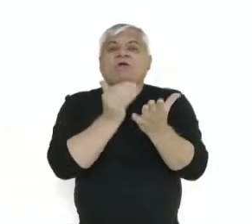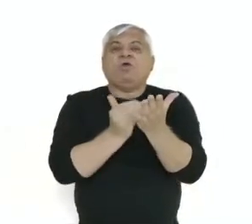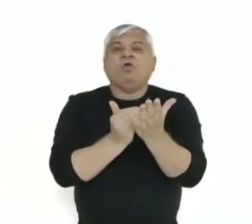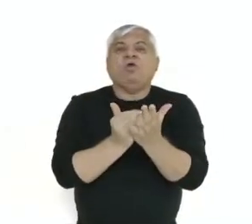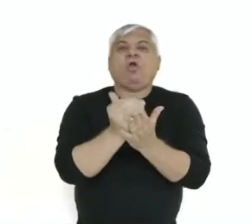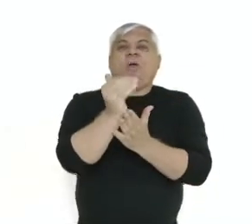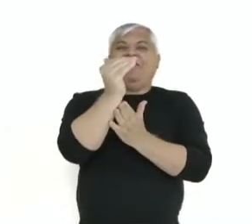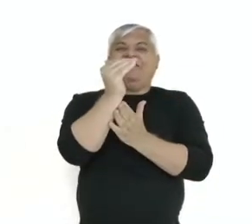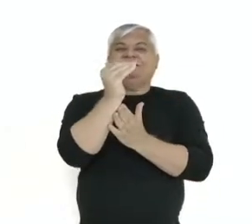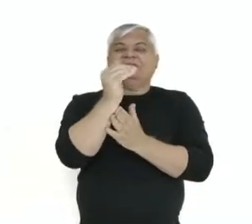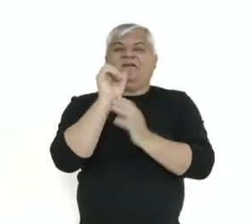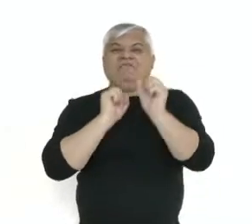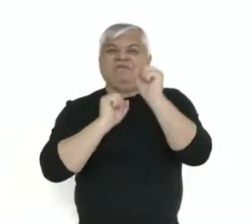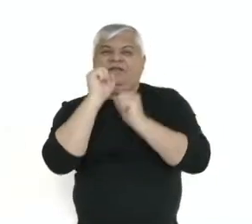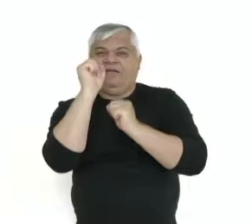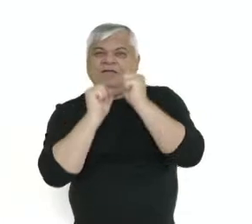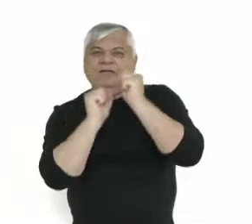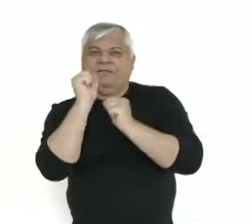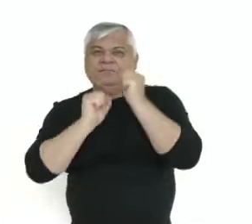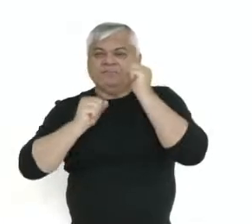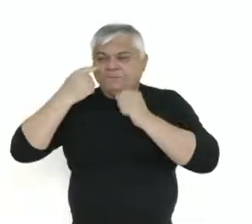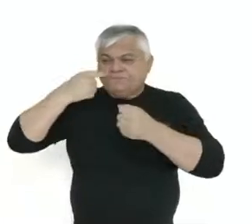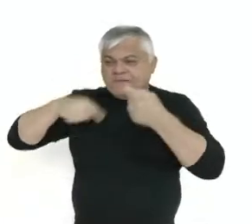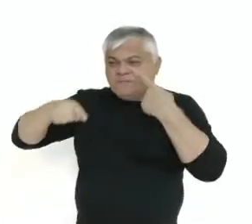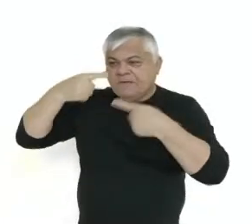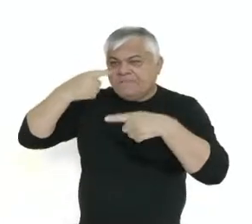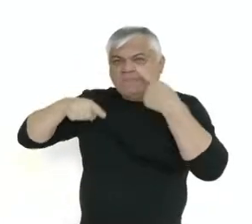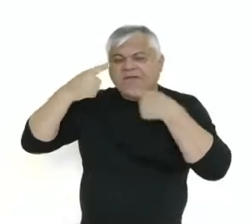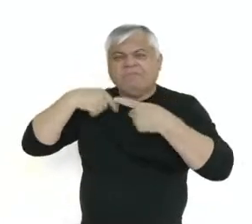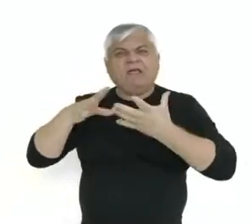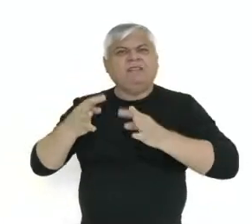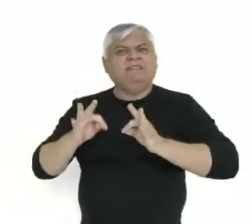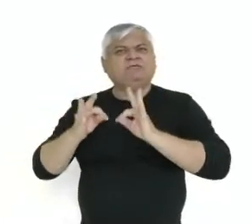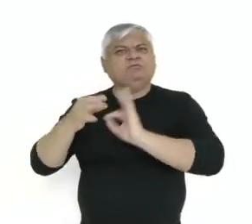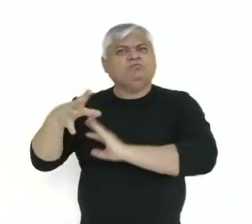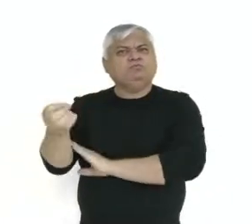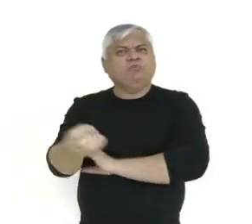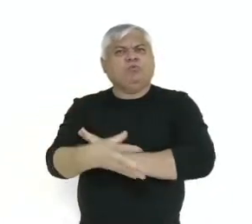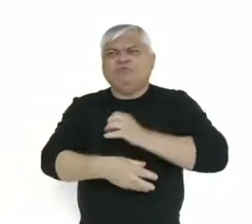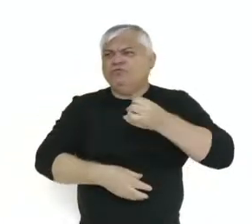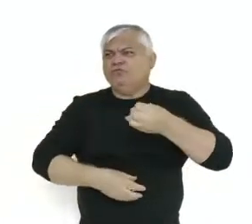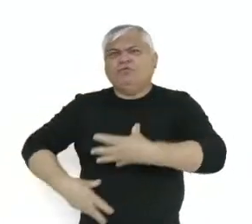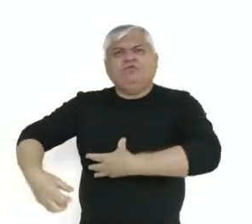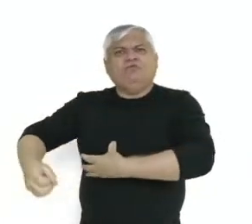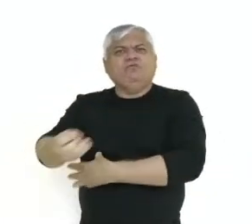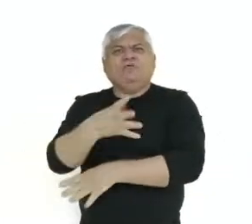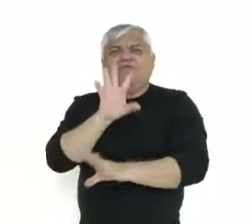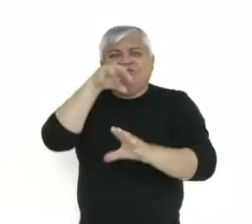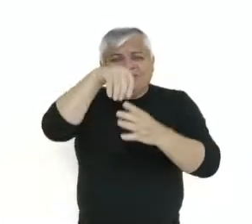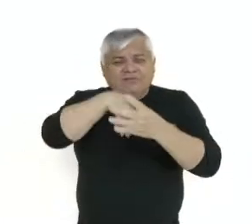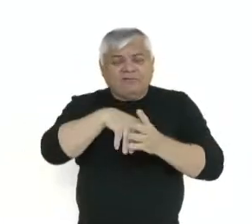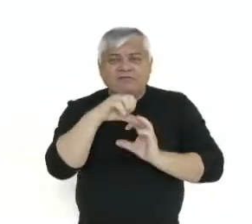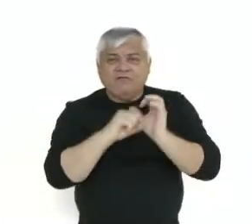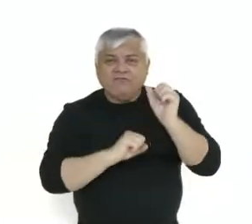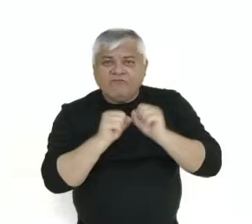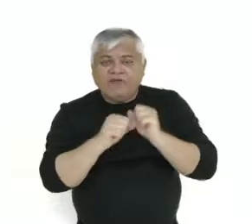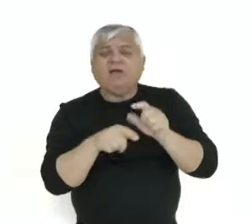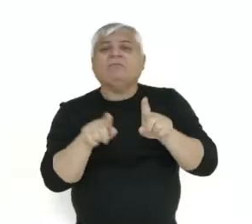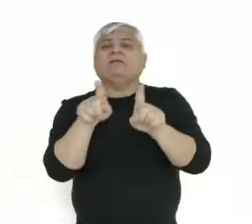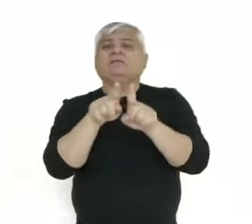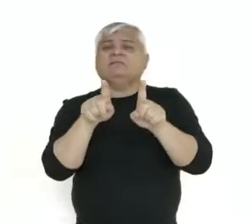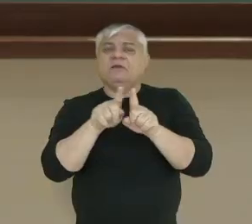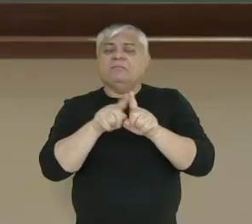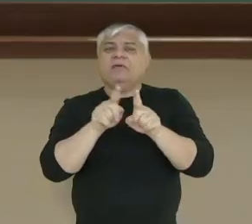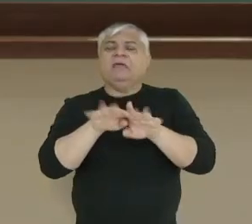industrialização, principalmente pela descoberta de novas tecnologias aplicadas na indústria, nos transportes e